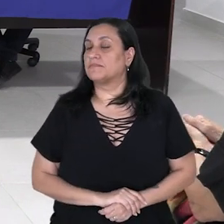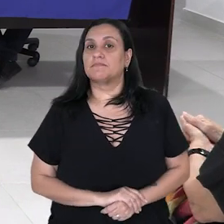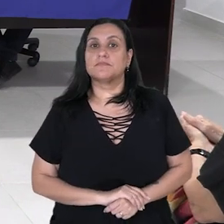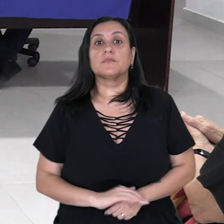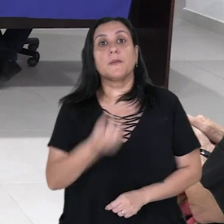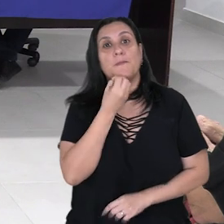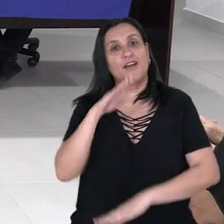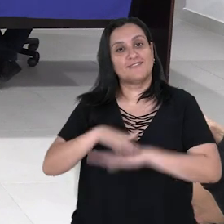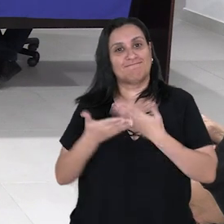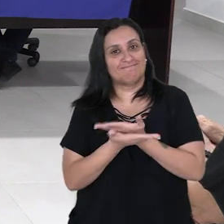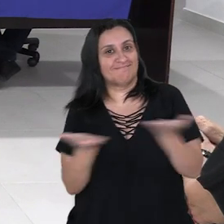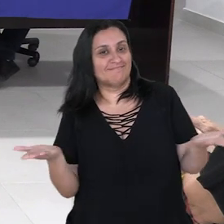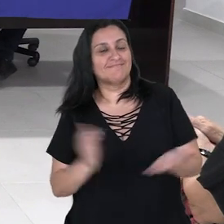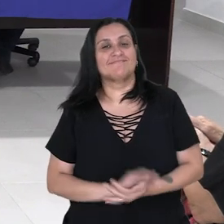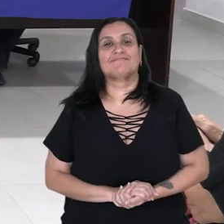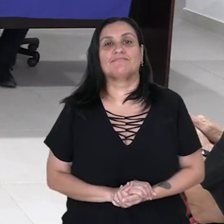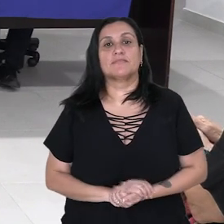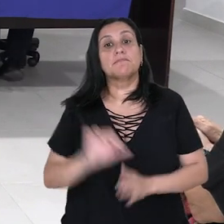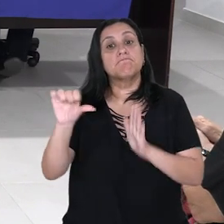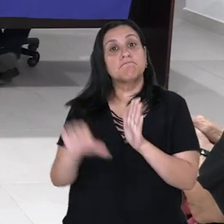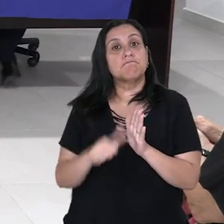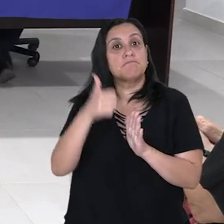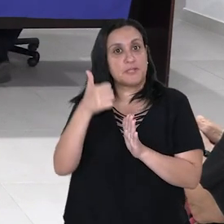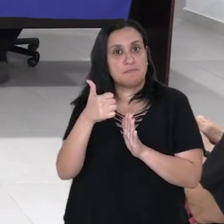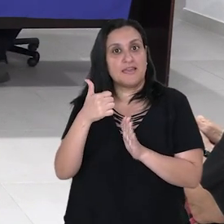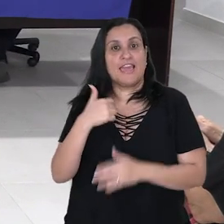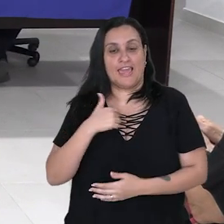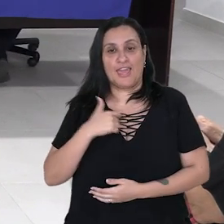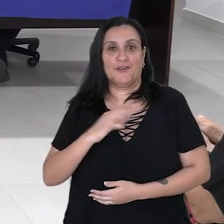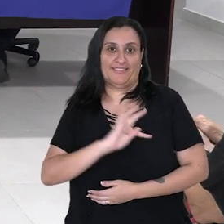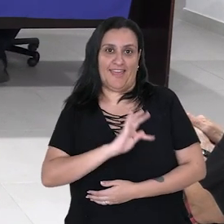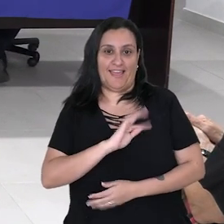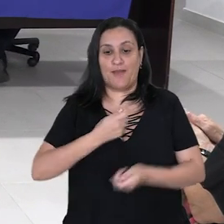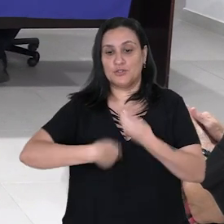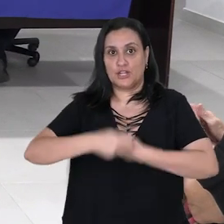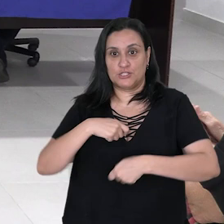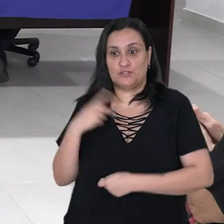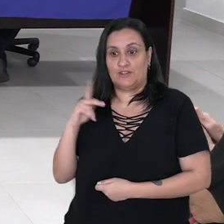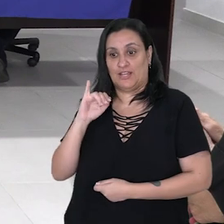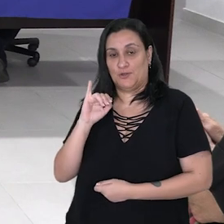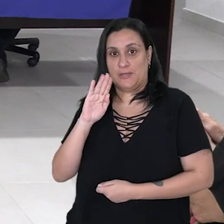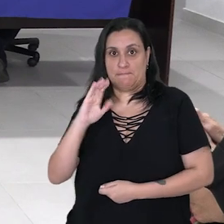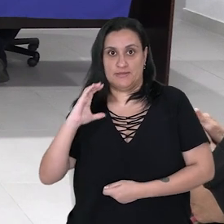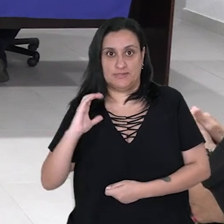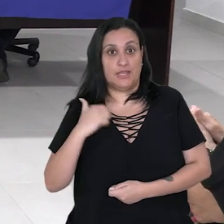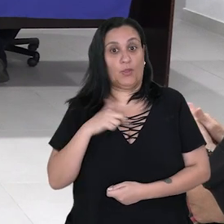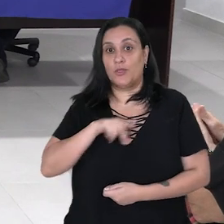Bom, boa tarde a todos. Primeiro, eu sou a técnica administrativa do Instituto. Então, só para corrigir, não sou